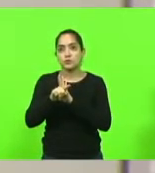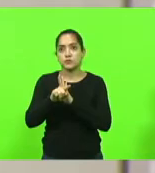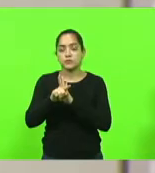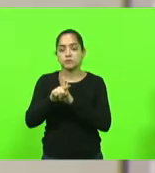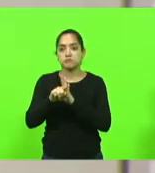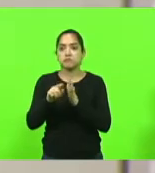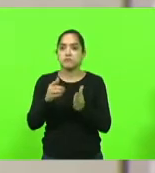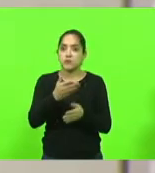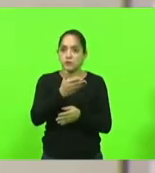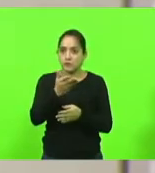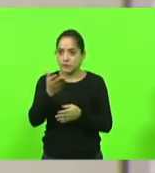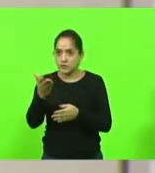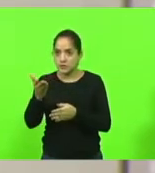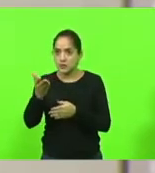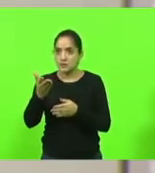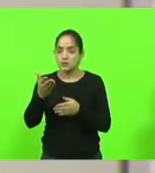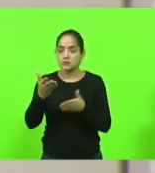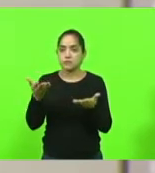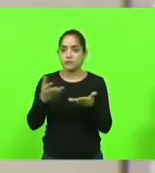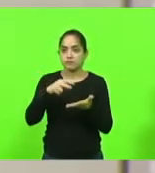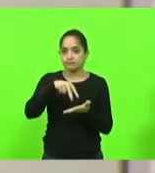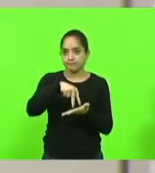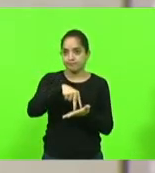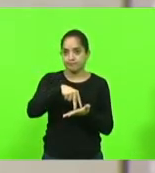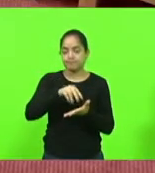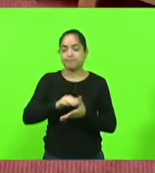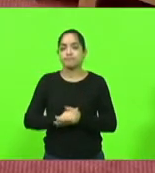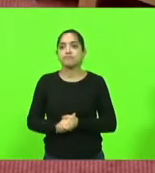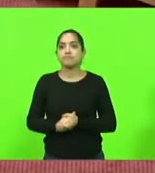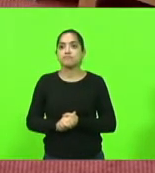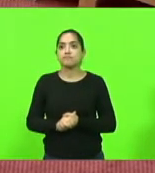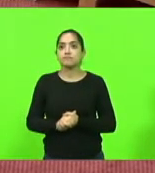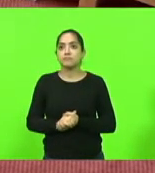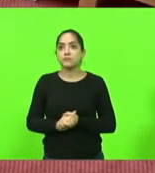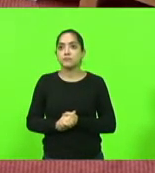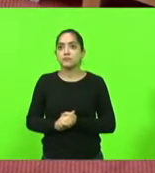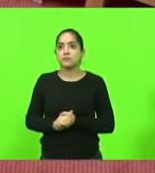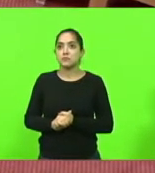algum dos deputados do PSL fará uso da palavra.